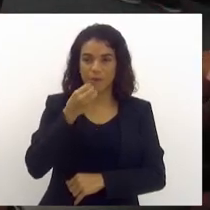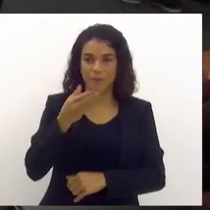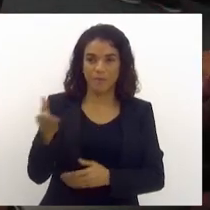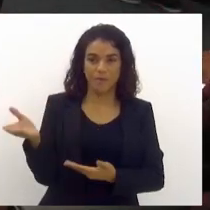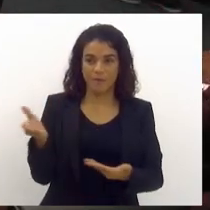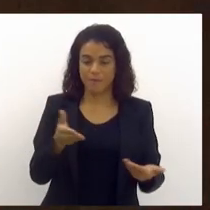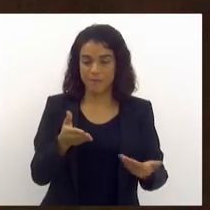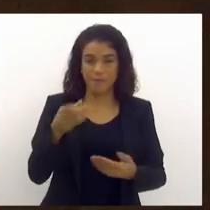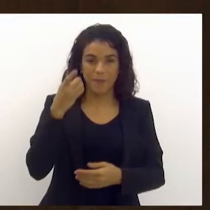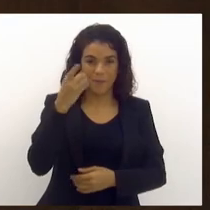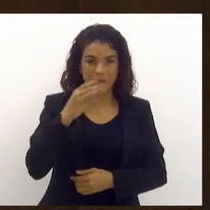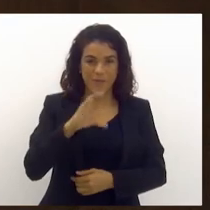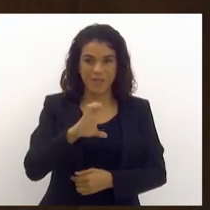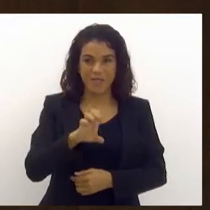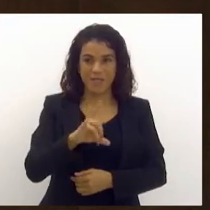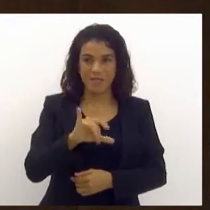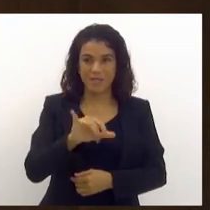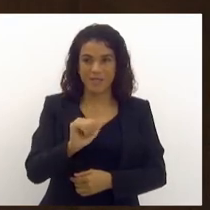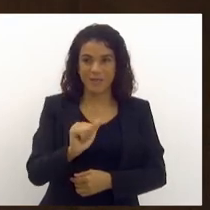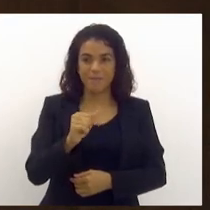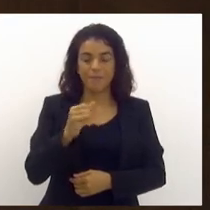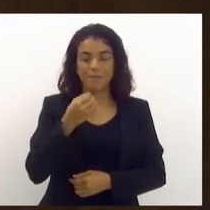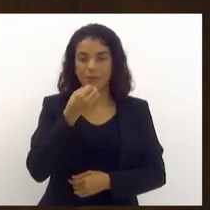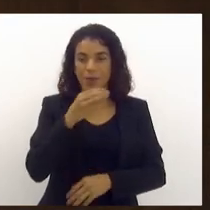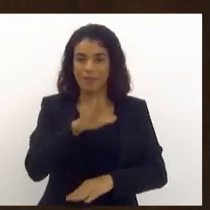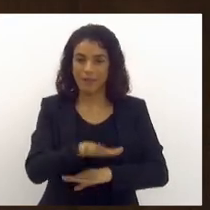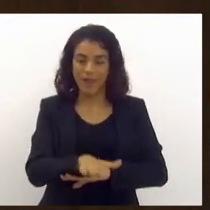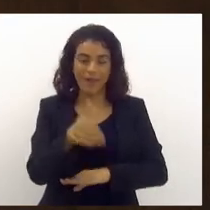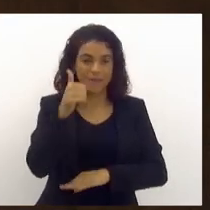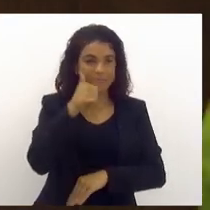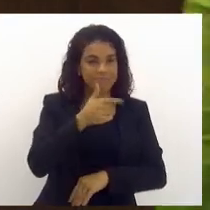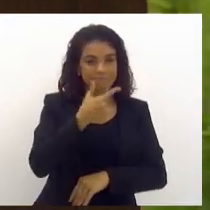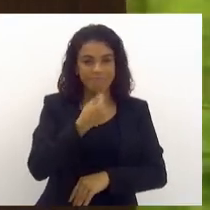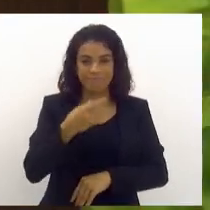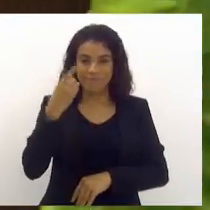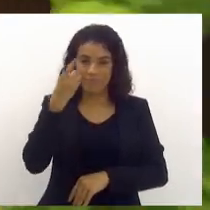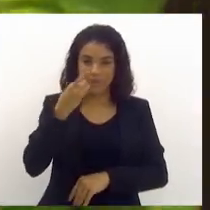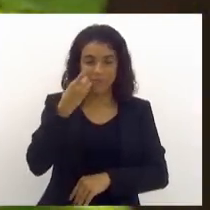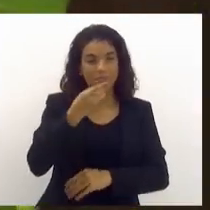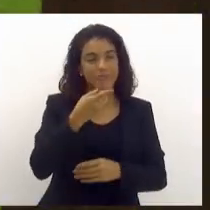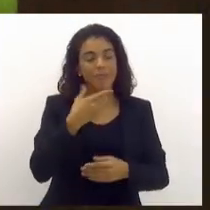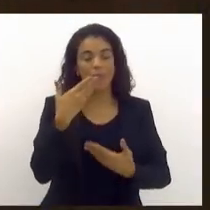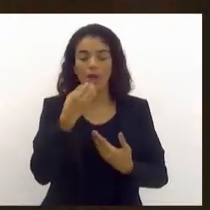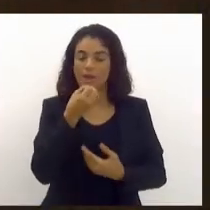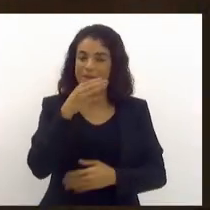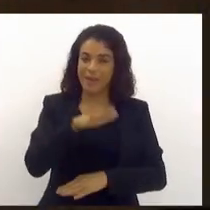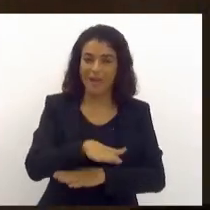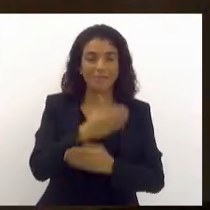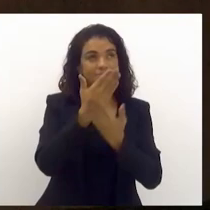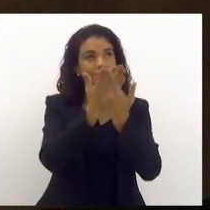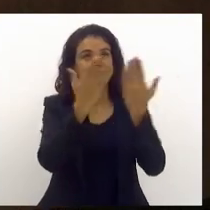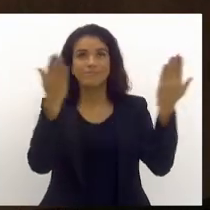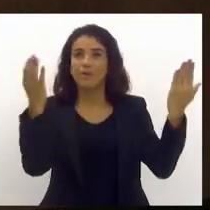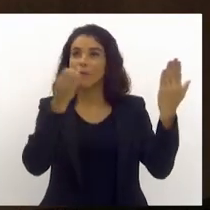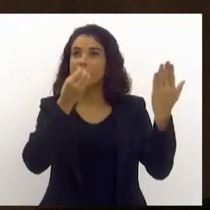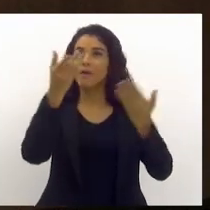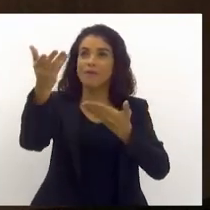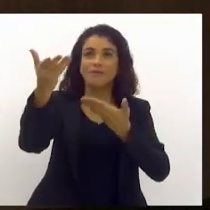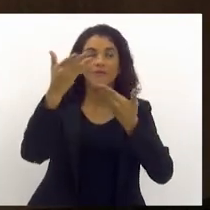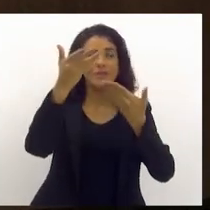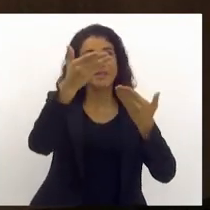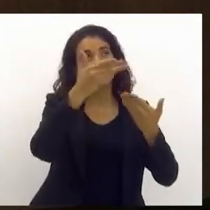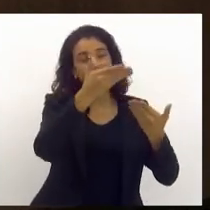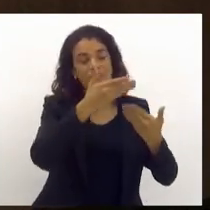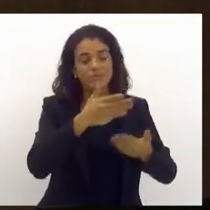parlamento. Deputada Célia, por favor. Boa tarde, presidente, deputados e deputadas, a nossa galeria, povo aqui presente, sejam todos bem-vindos. Saudar